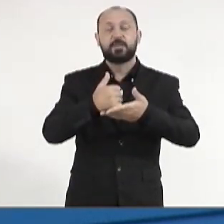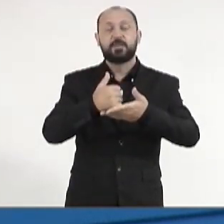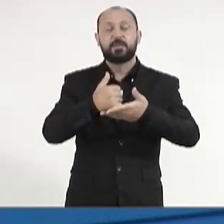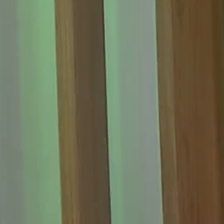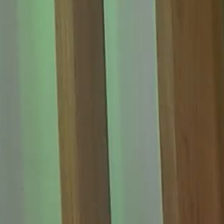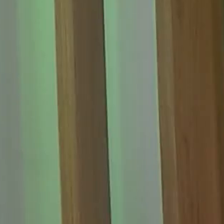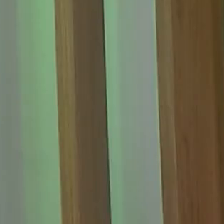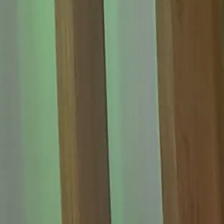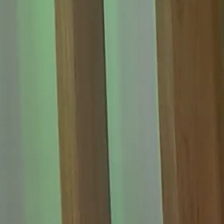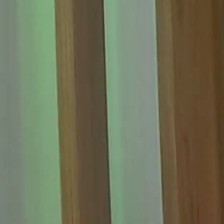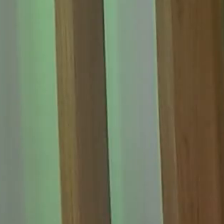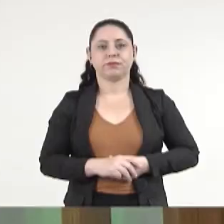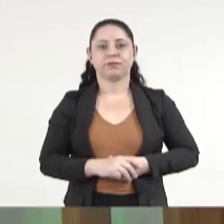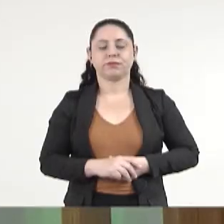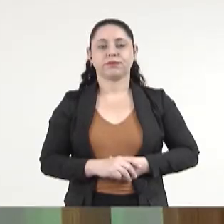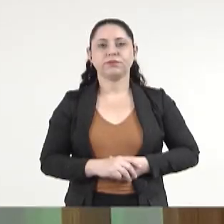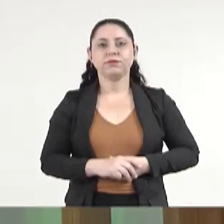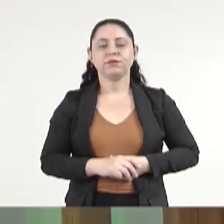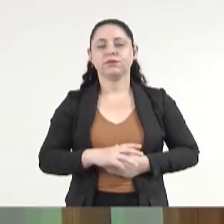vidas.